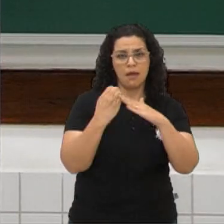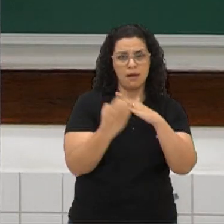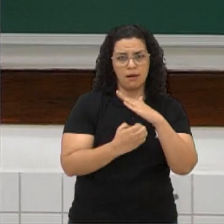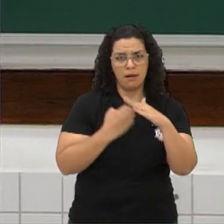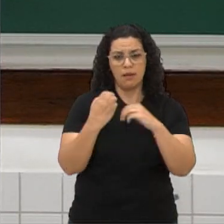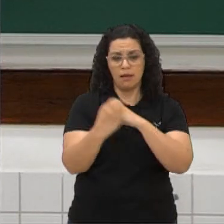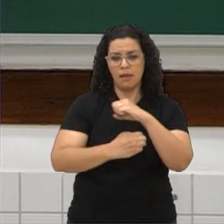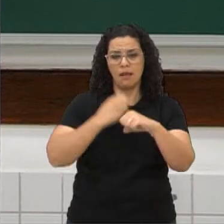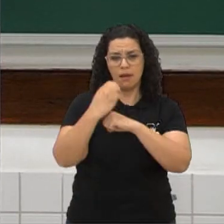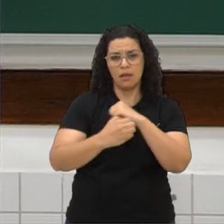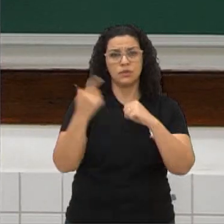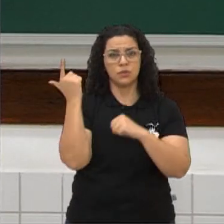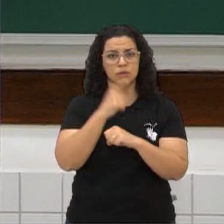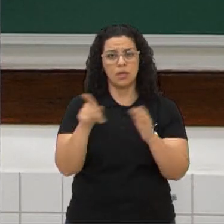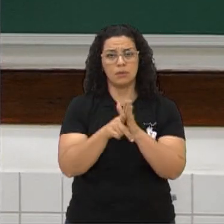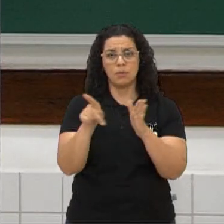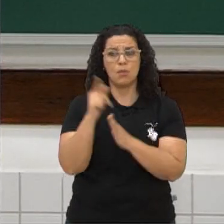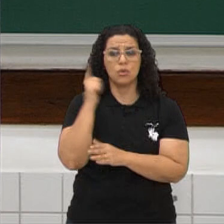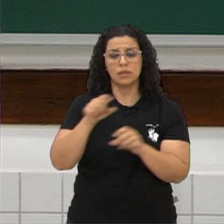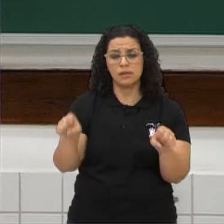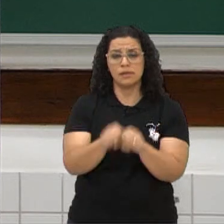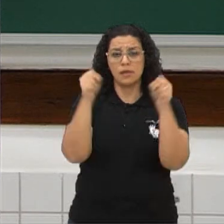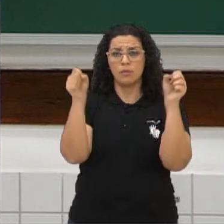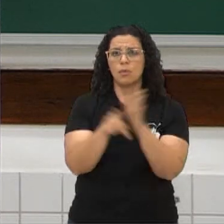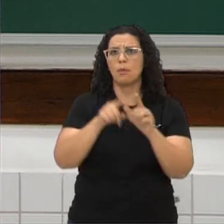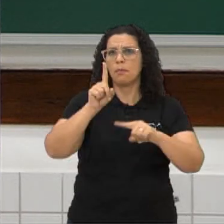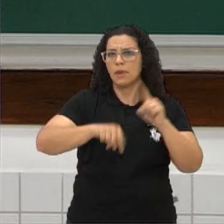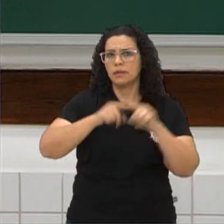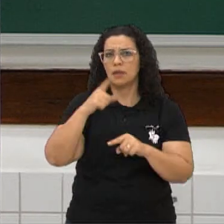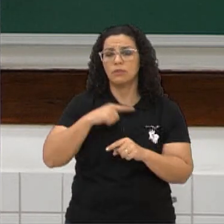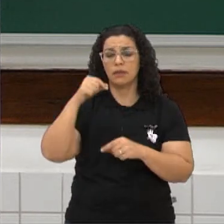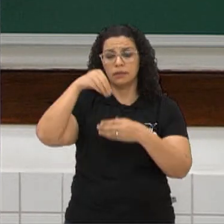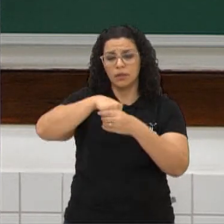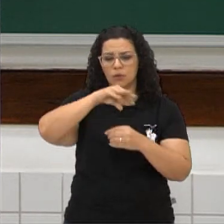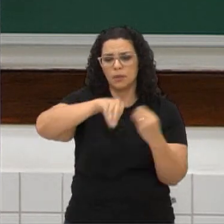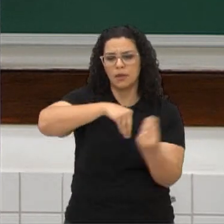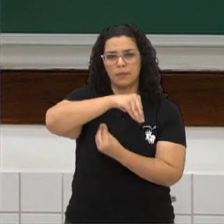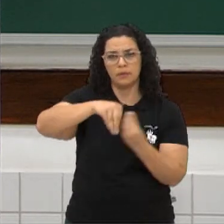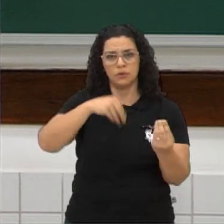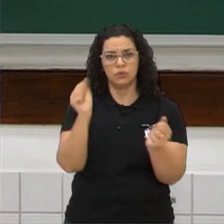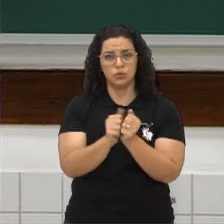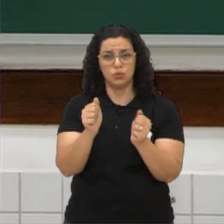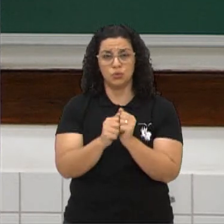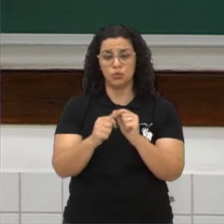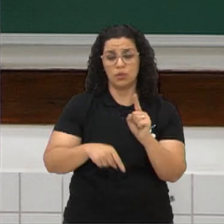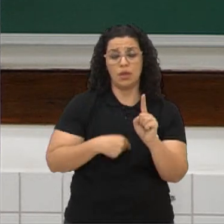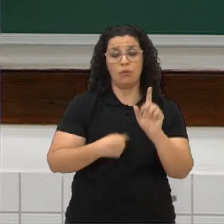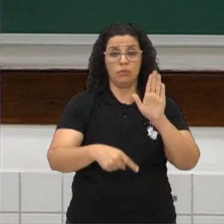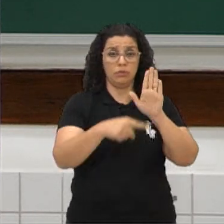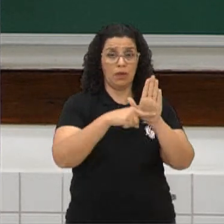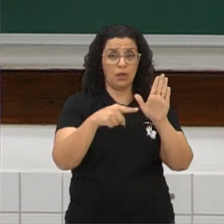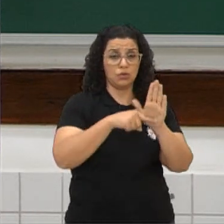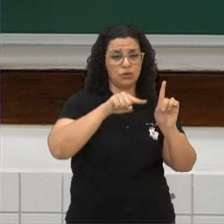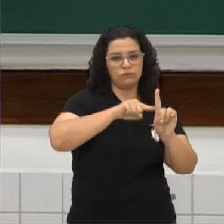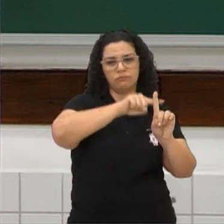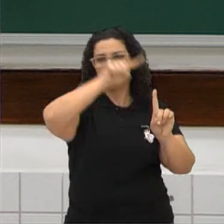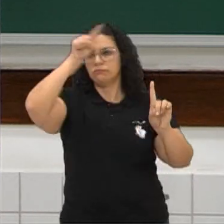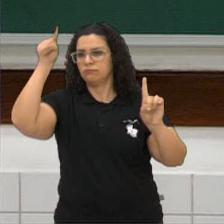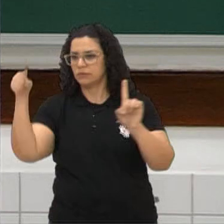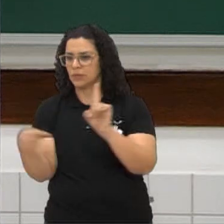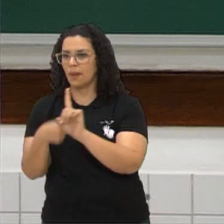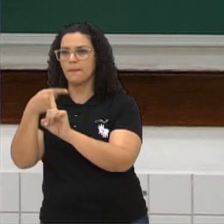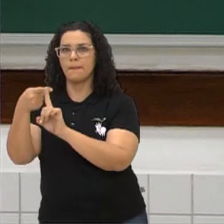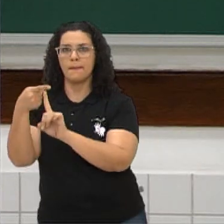que tenha a ocorrência, então, da quebra do composto que está ali. E esses elétrons, eles vêm através do polo negativo e vão